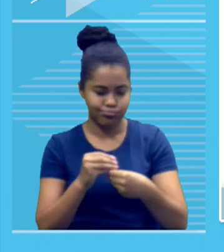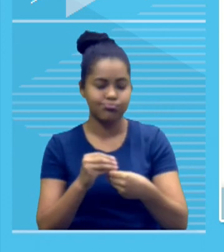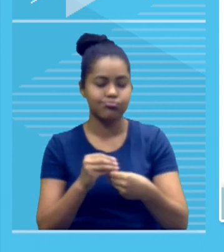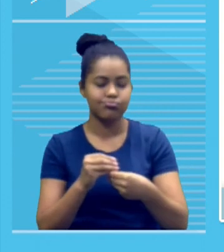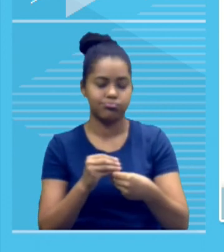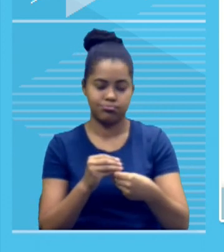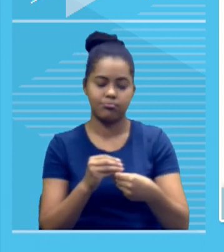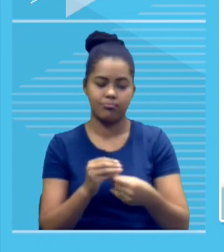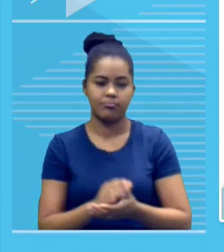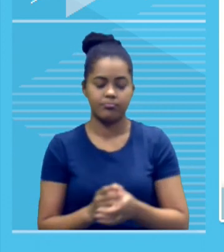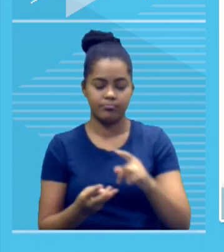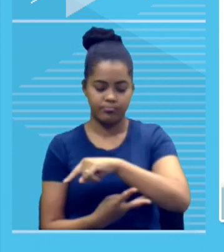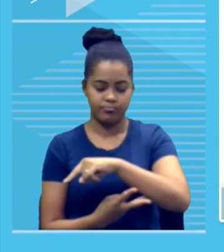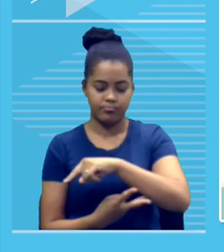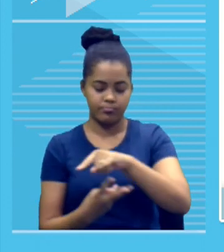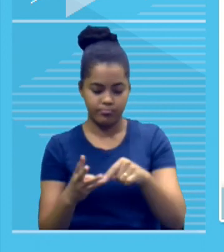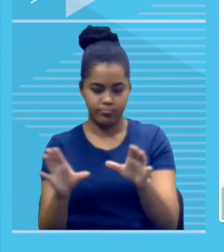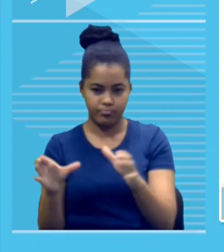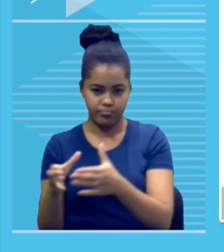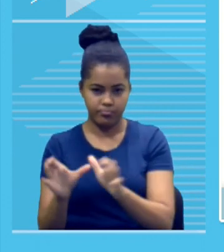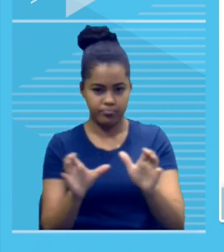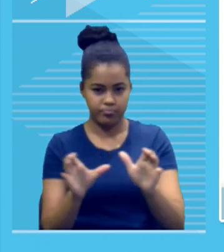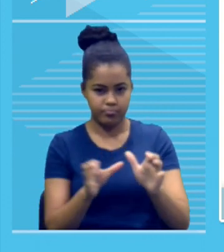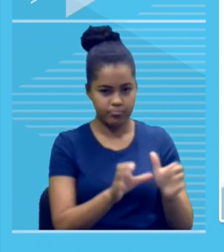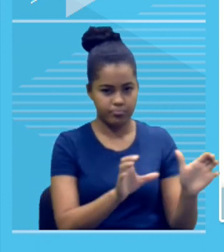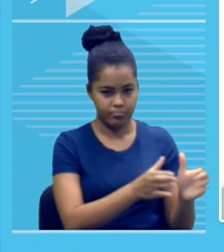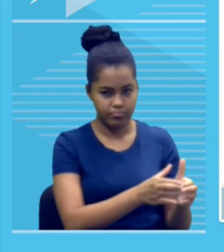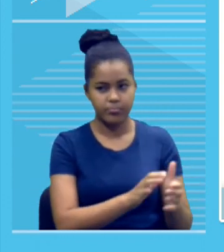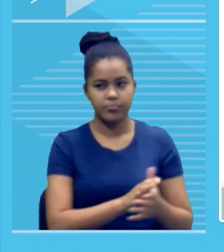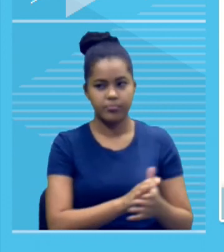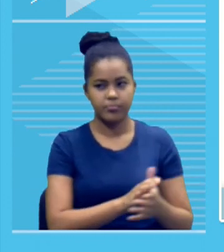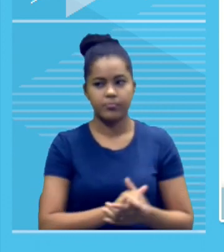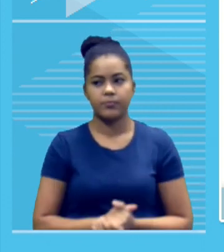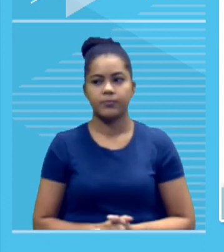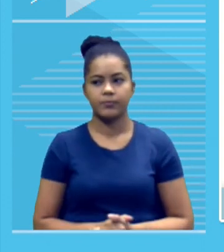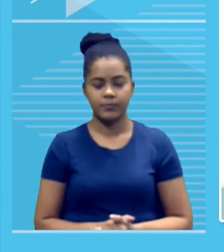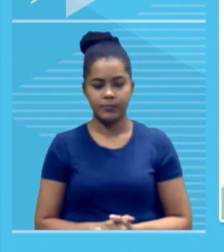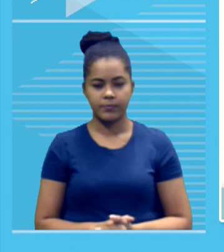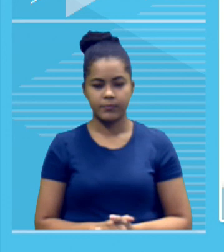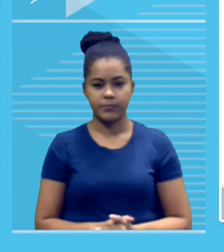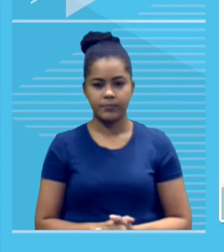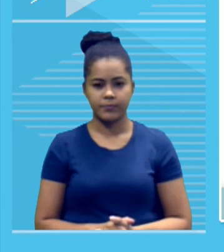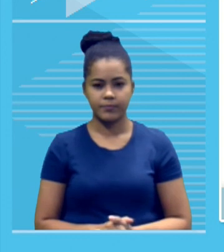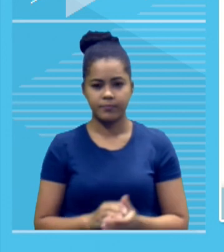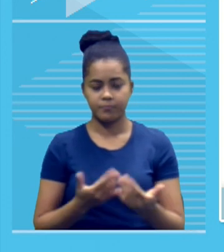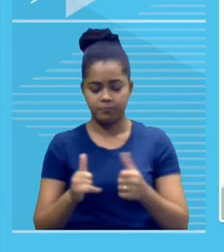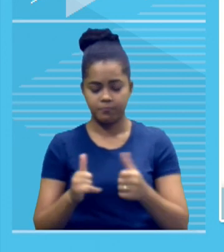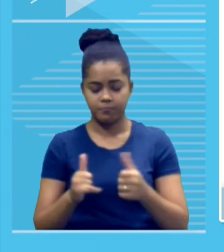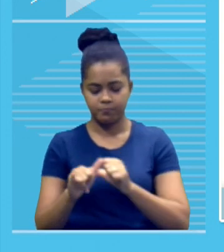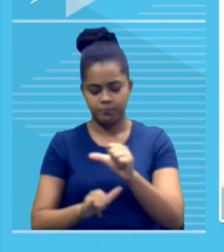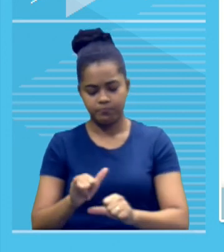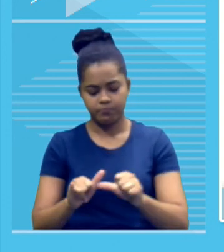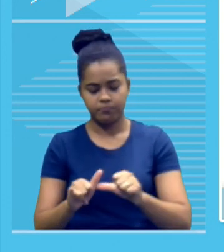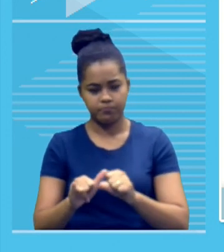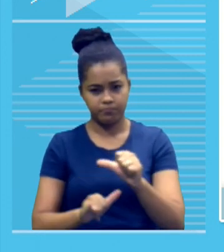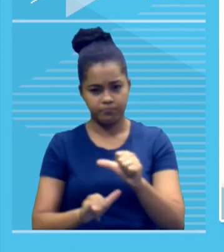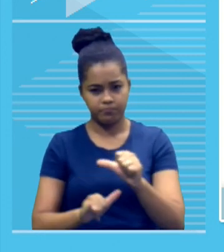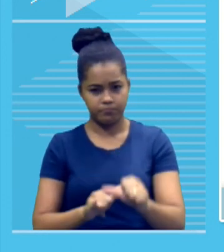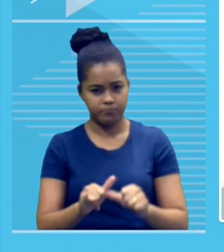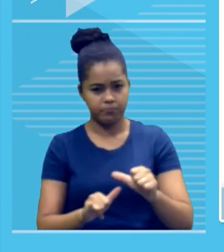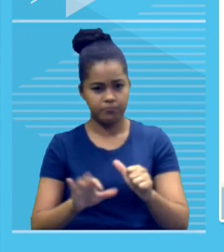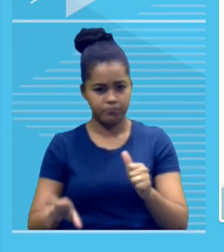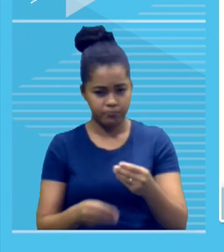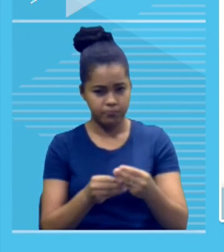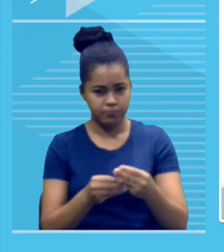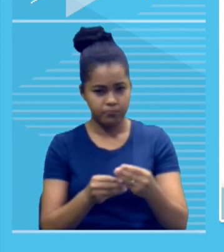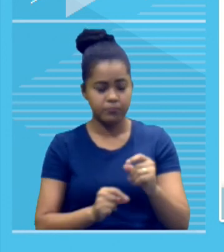de reações. Uma reação de adição, tá? Com certeza é um processo químico. Toda reação